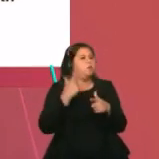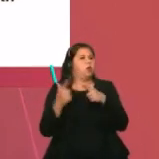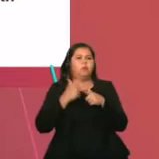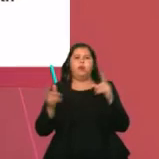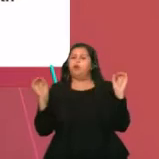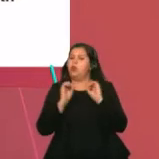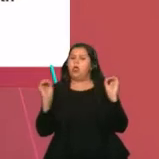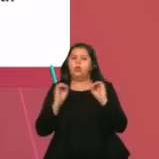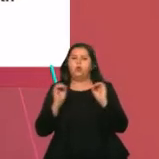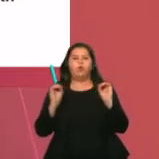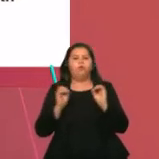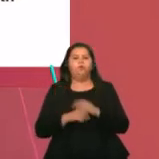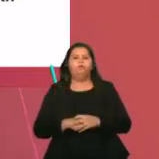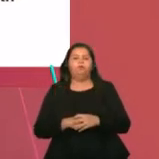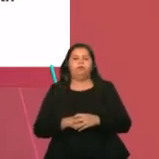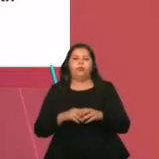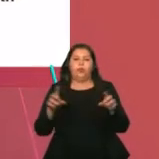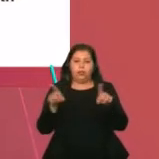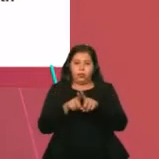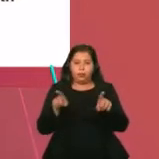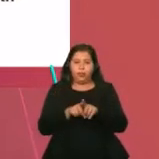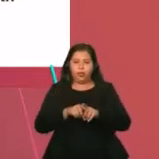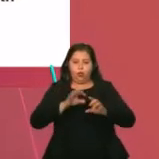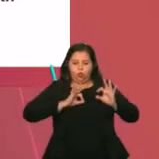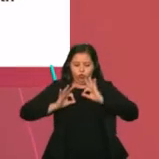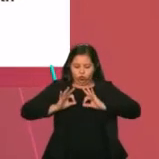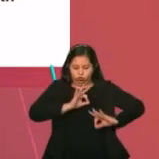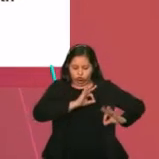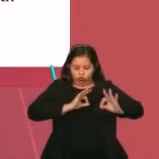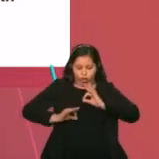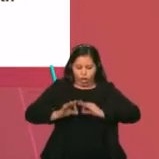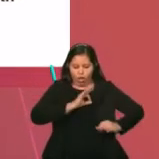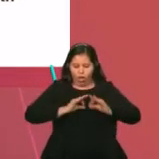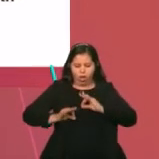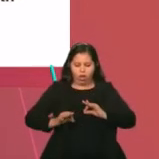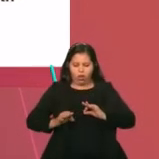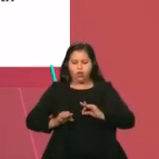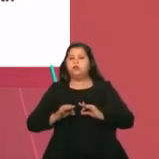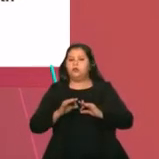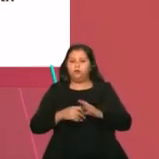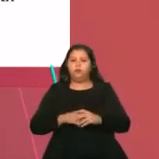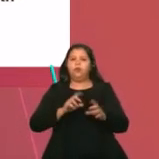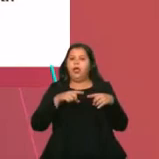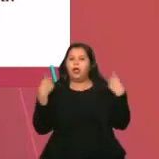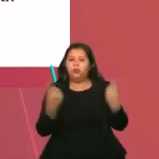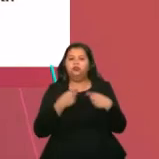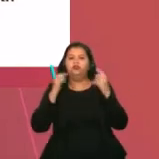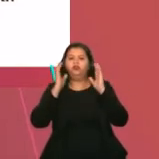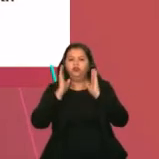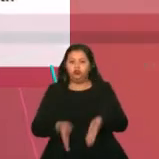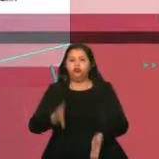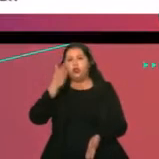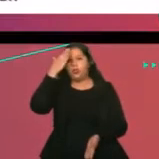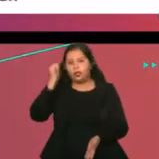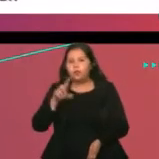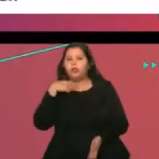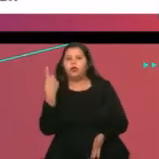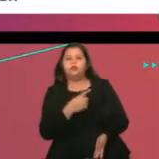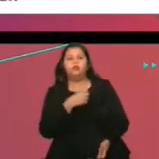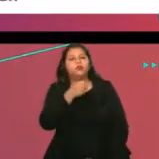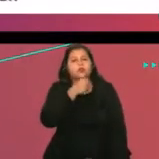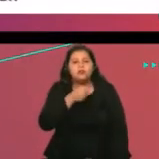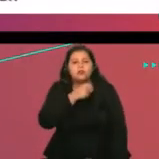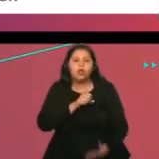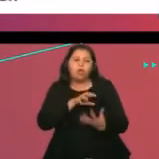é antioxidante urgente que vão fazer essa não genro antioxidante gente a gente já sabe que a gente envelhece